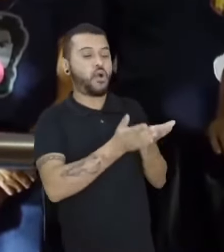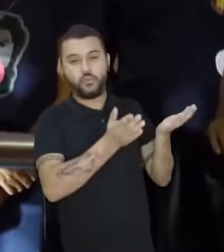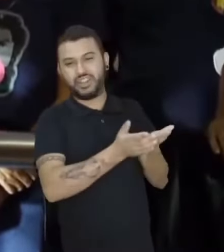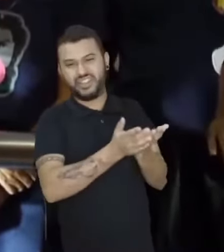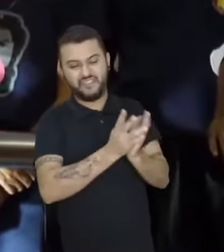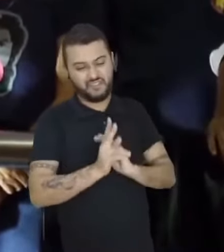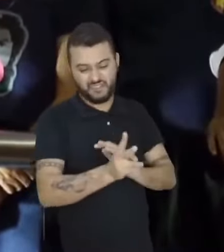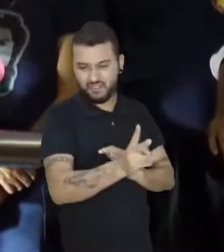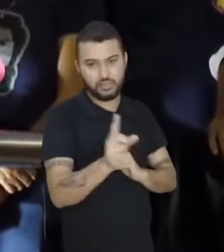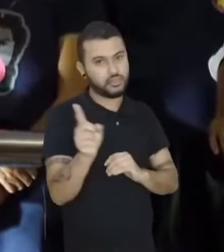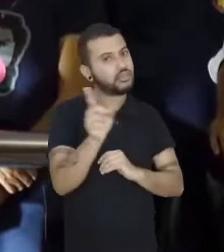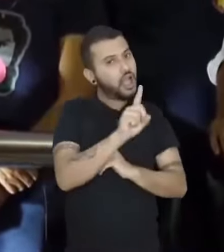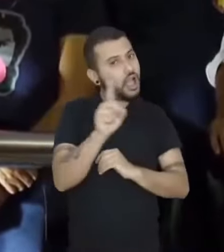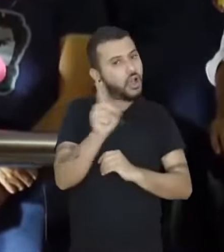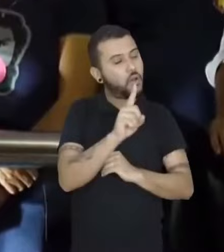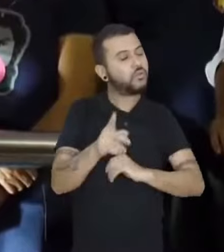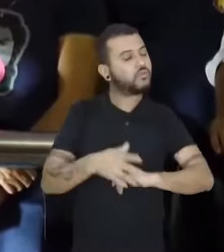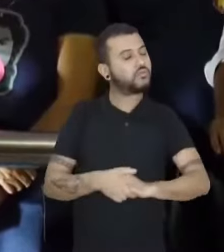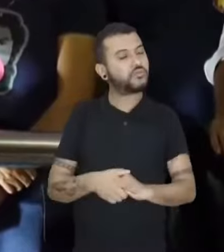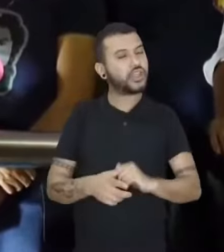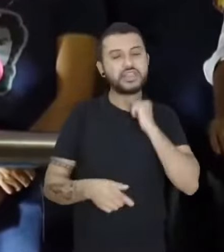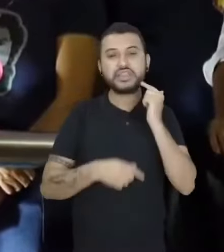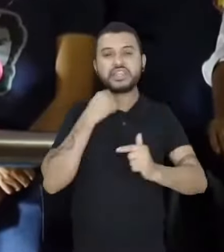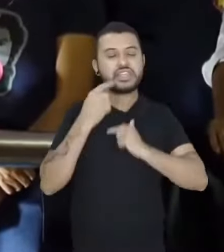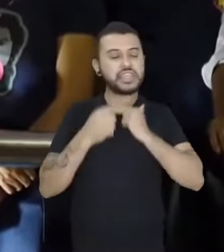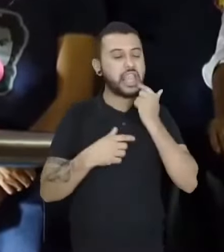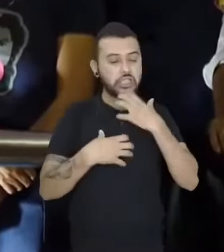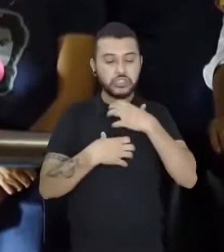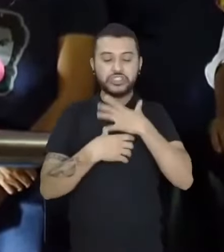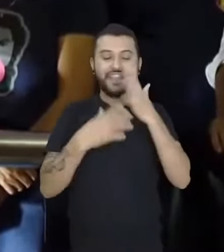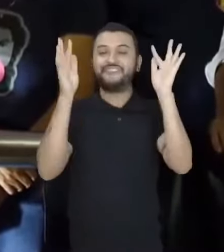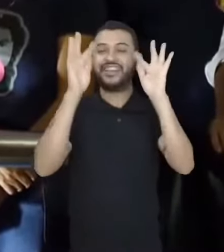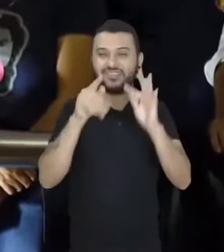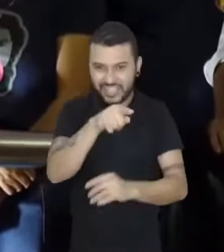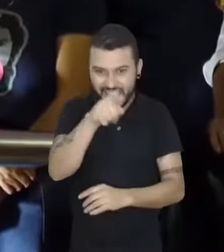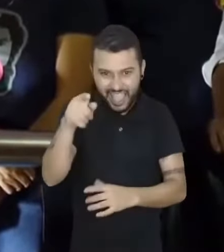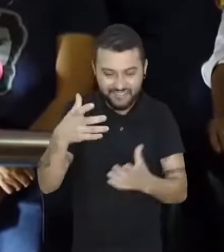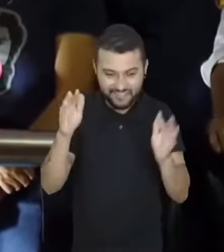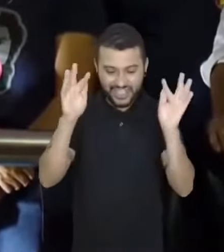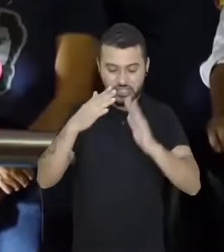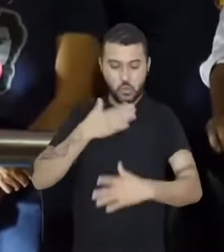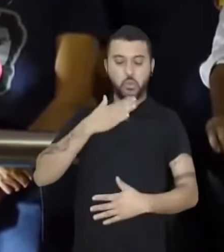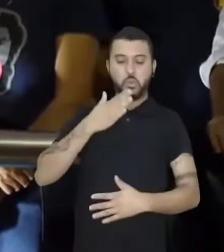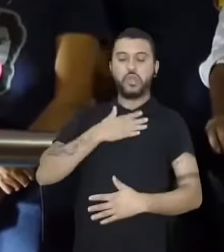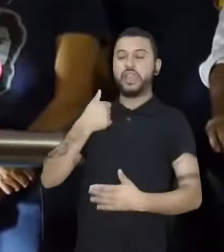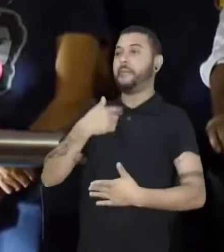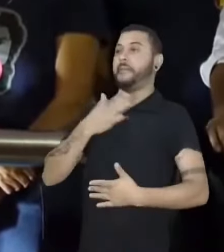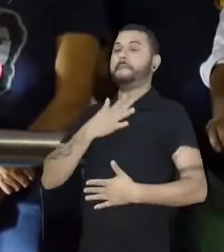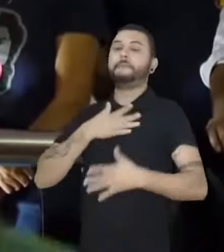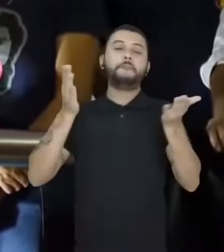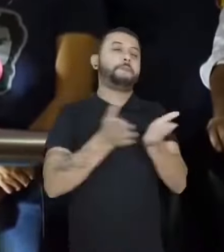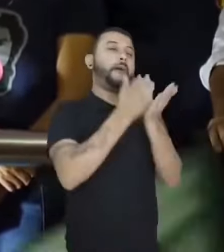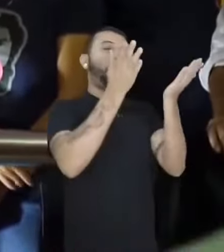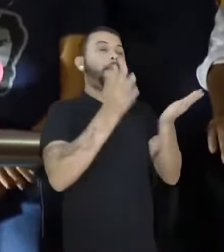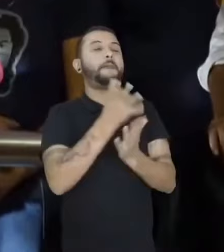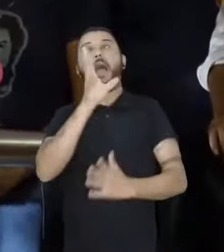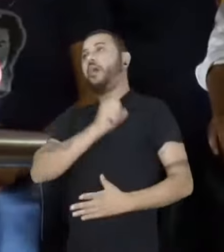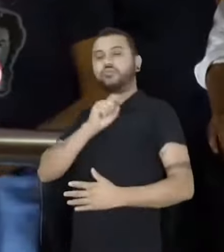ser pobre. Ninguém tem orgulho de ser pobre. Eu não bato no peito, eu sou pobre, eu gosto,